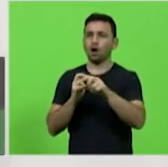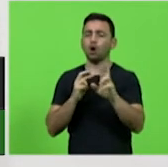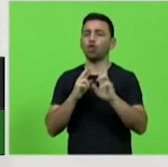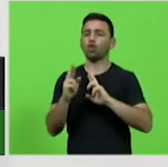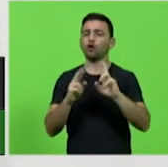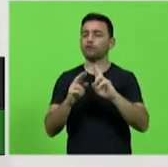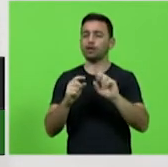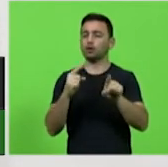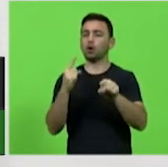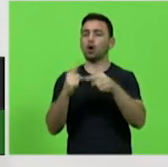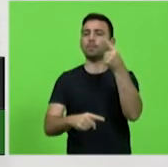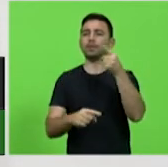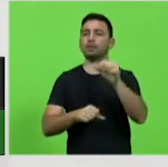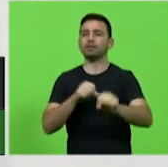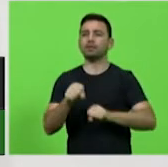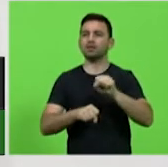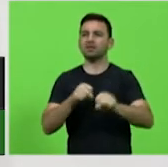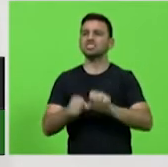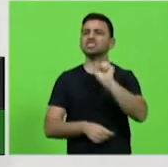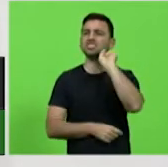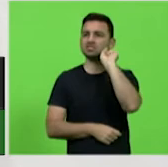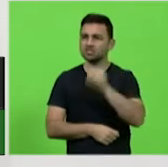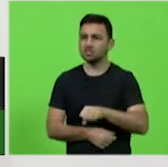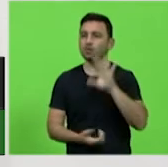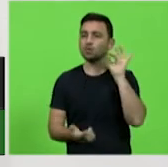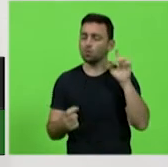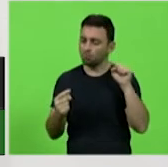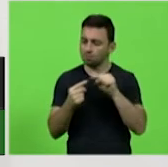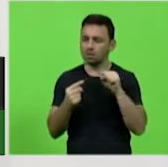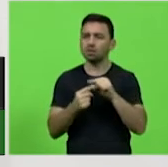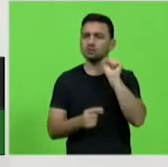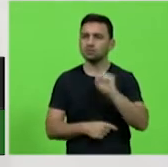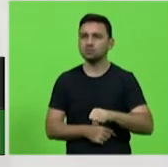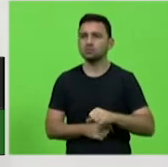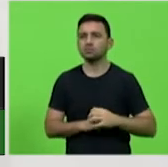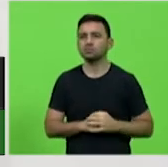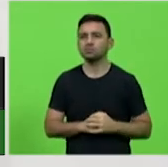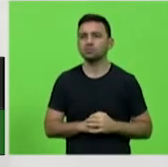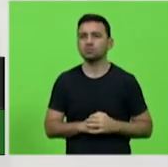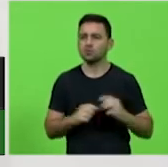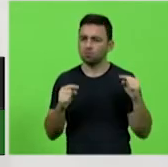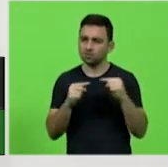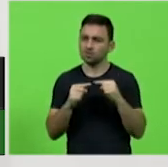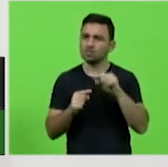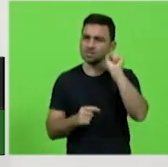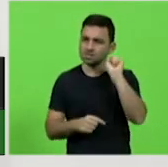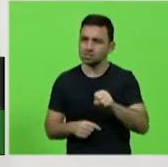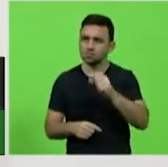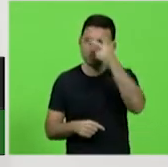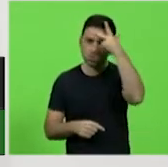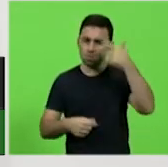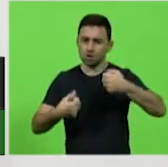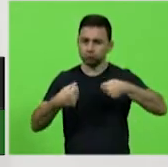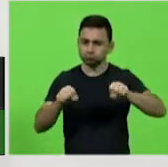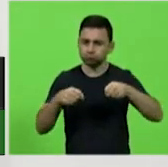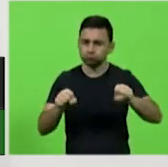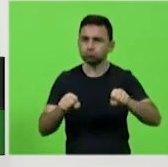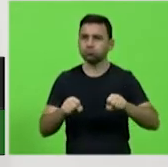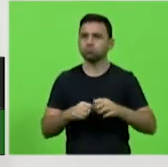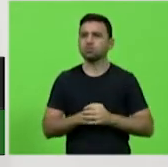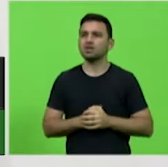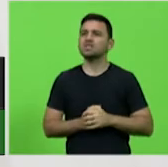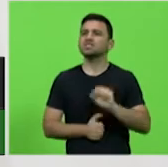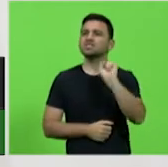não é para ciclistas. É sim para ciclistas. É sim para motociclistas. É